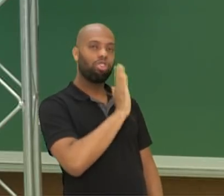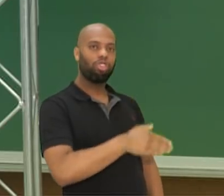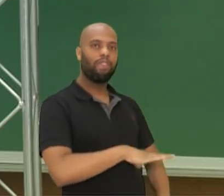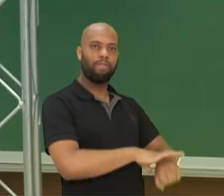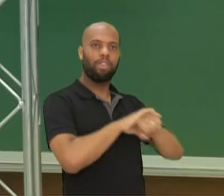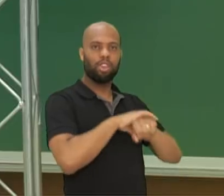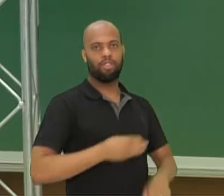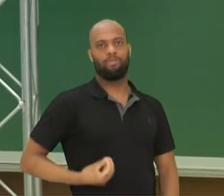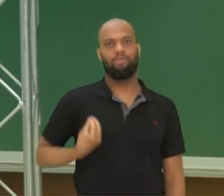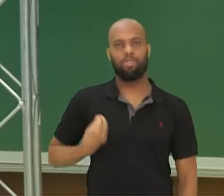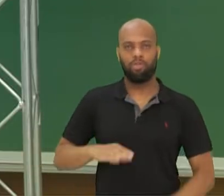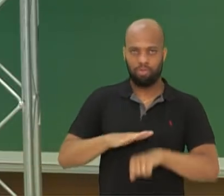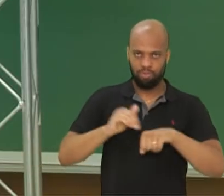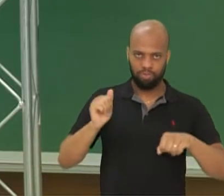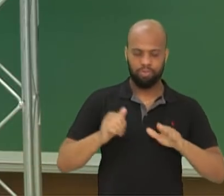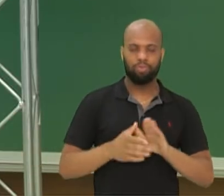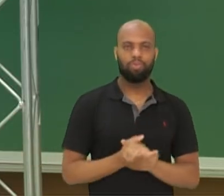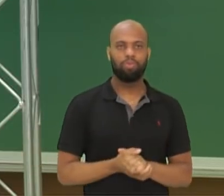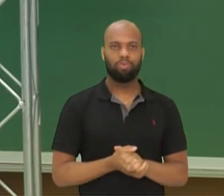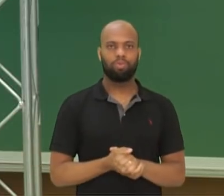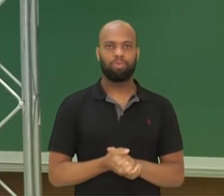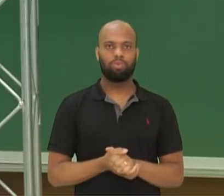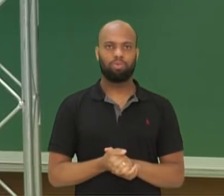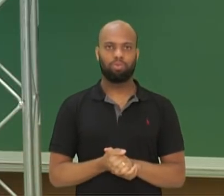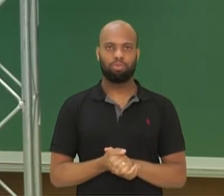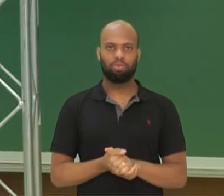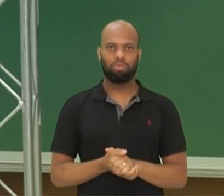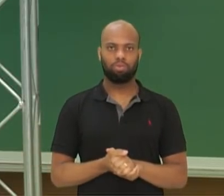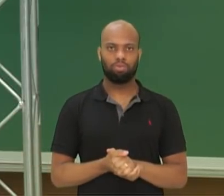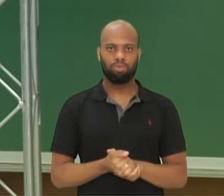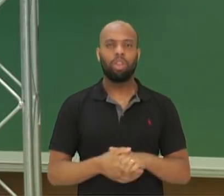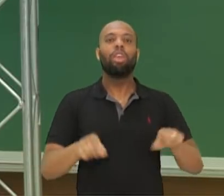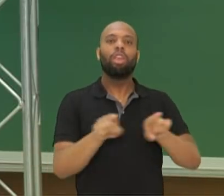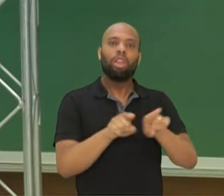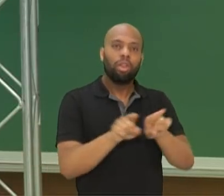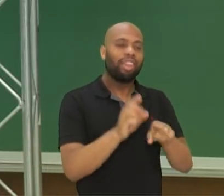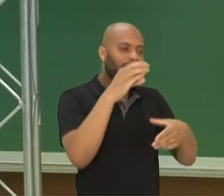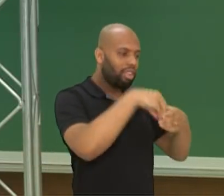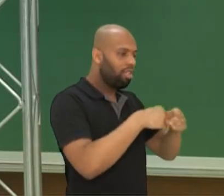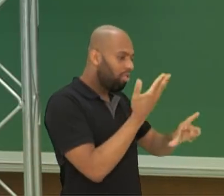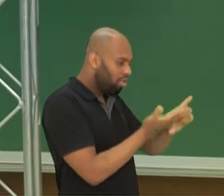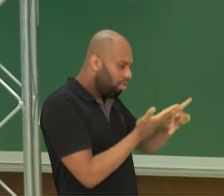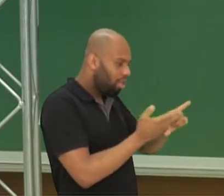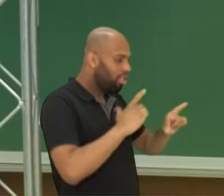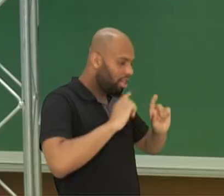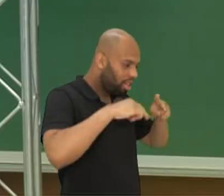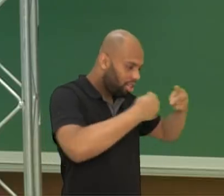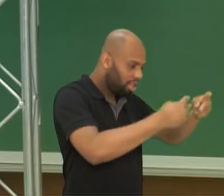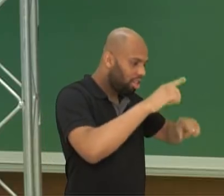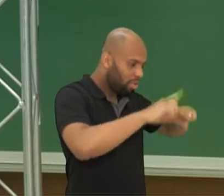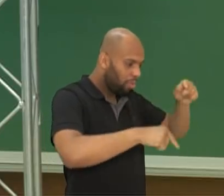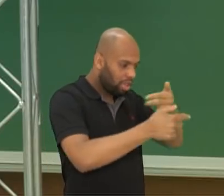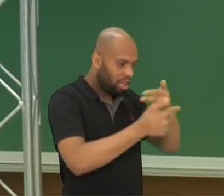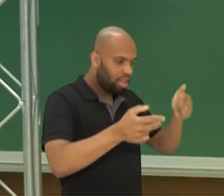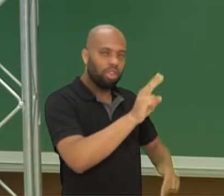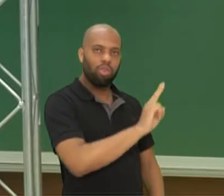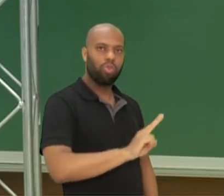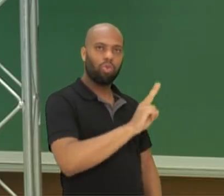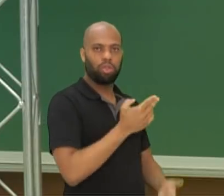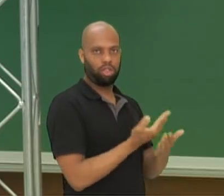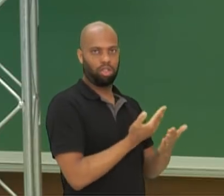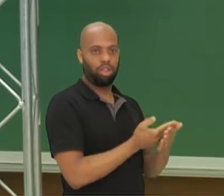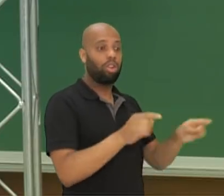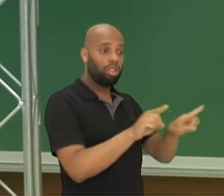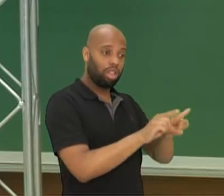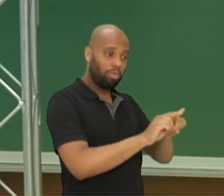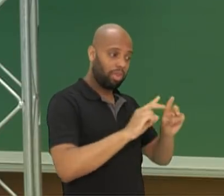presença. Lembra, lá também tem acesso ao link dos materiais utilizados nas aulas e o link que direciona